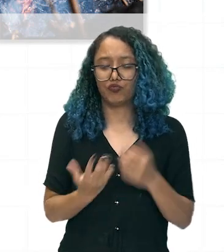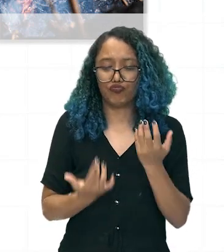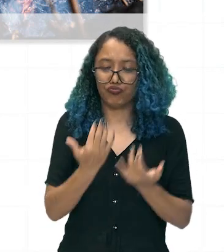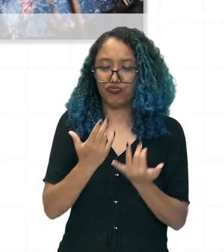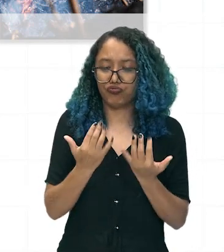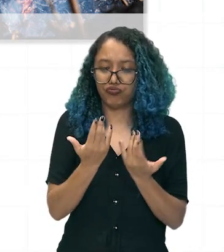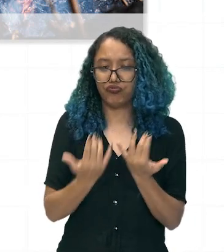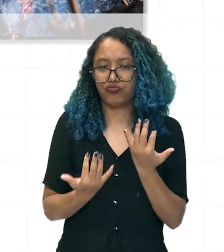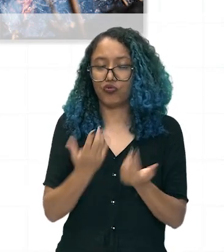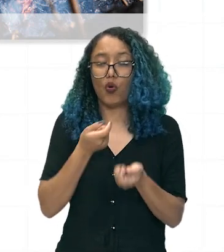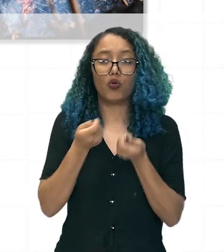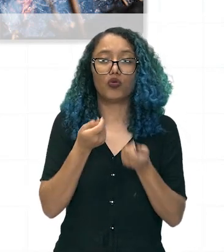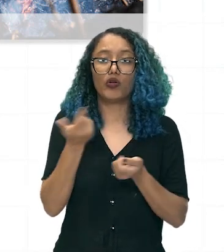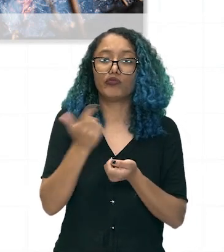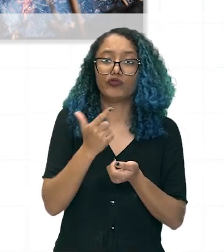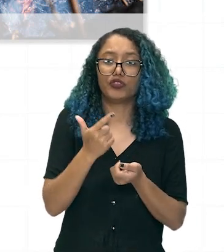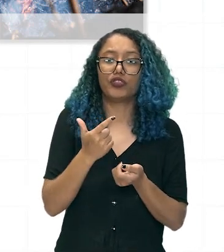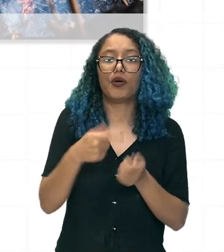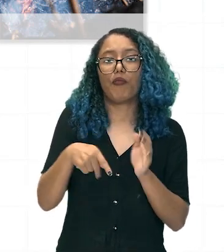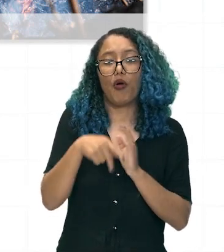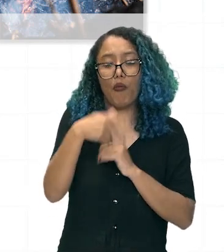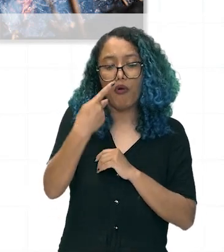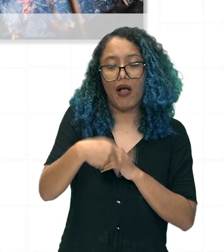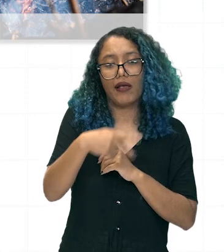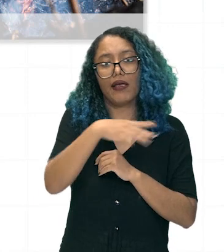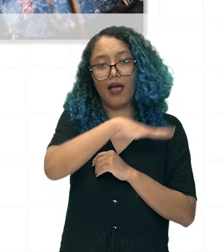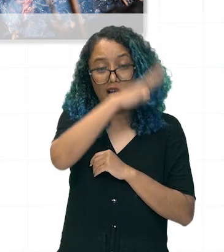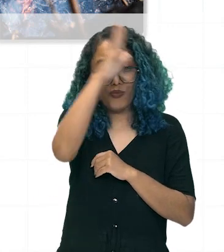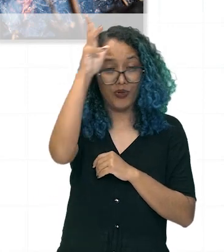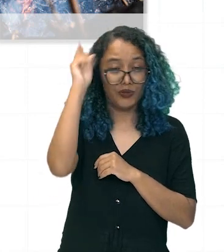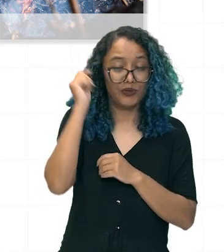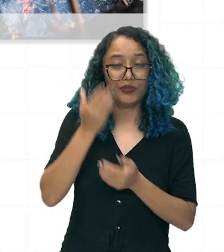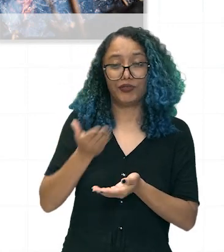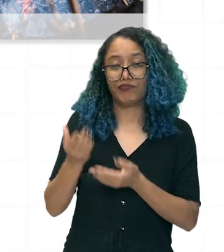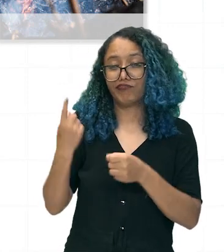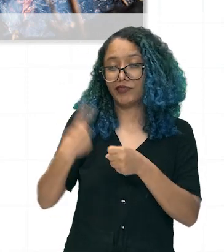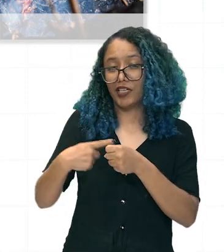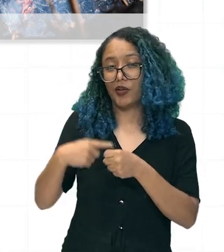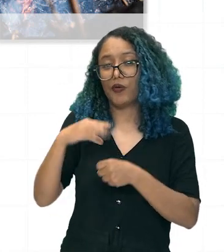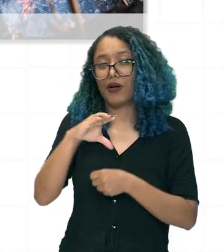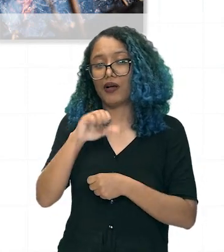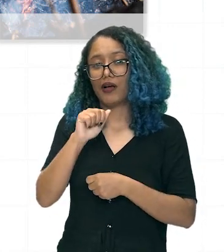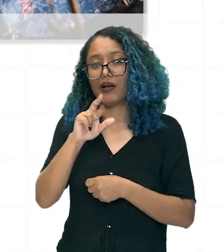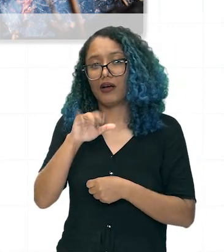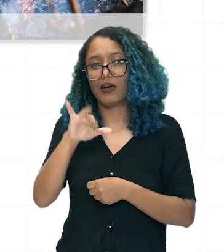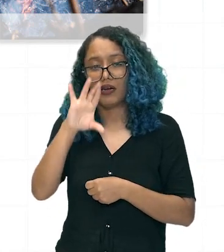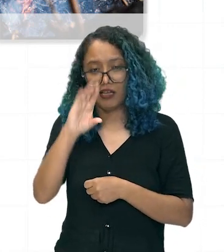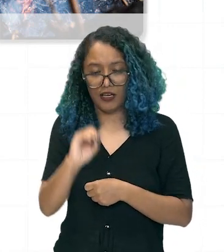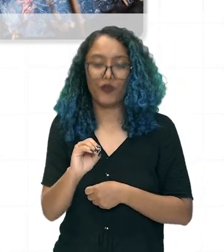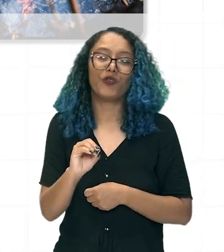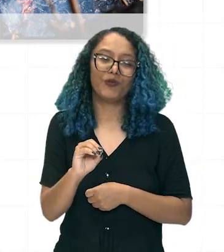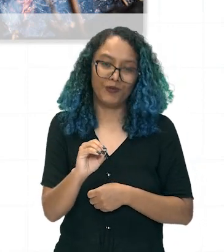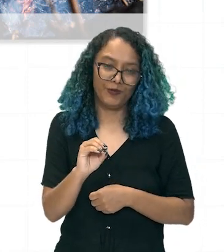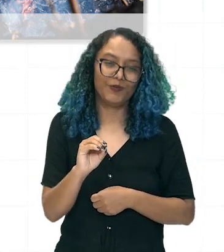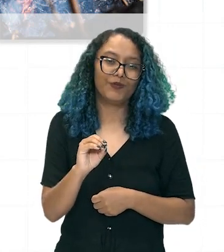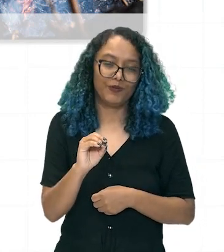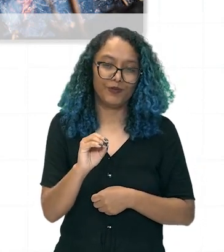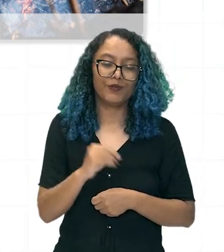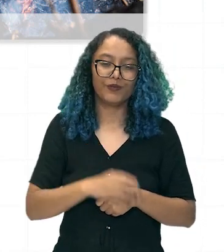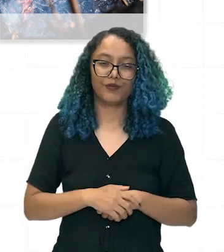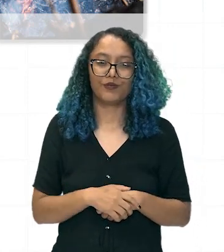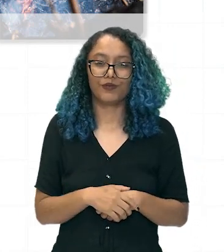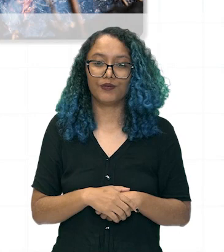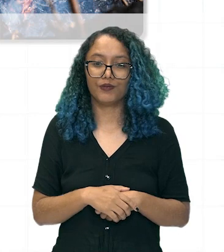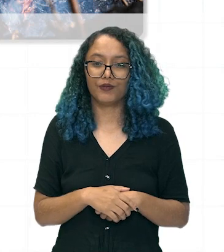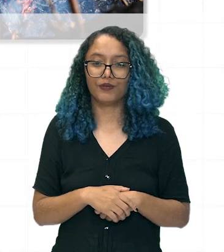em regiões no estado do Amazonas, Careiro Castanhão, um município, né, do estado do